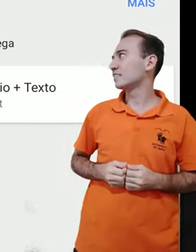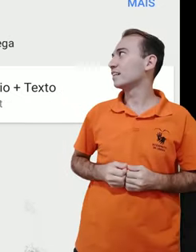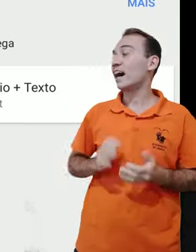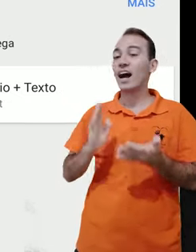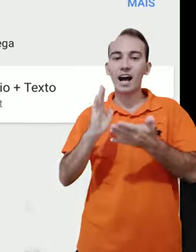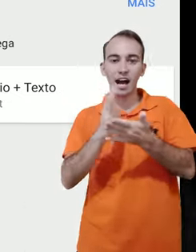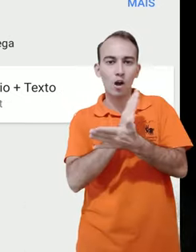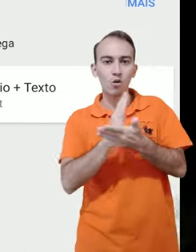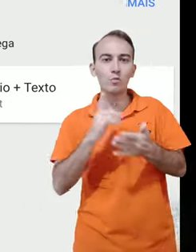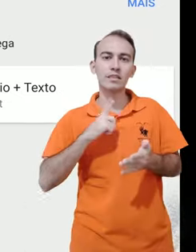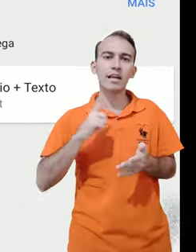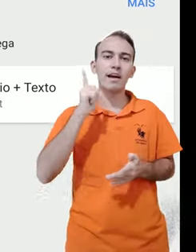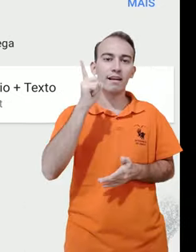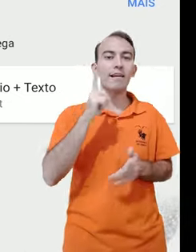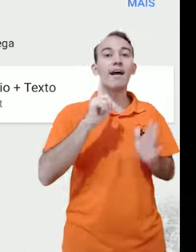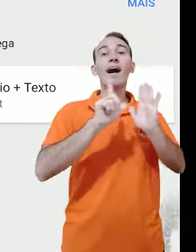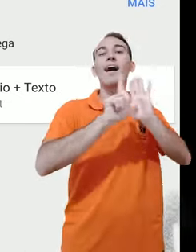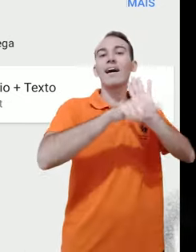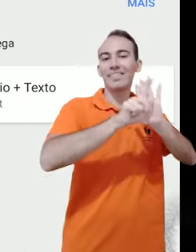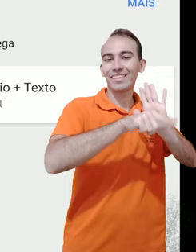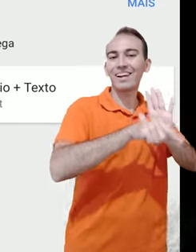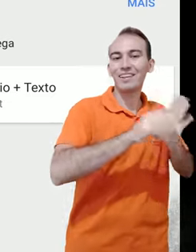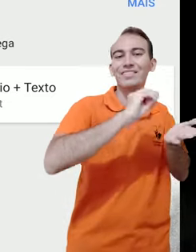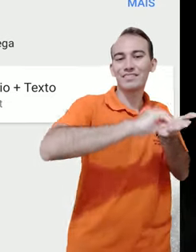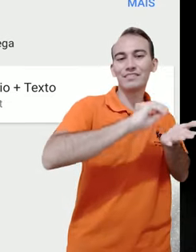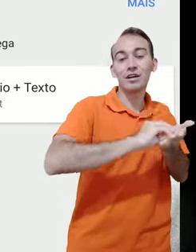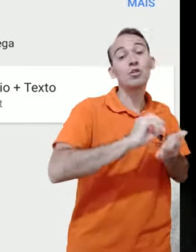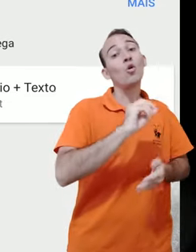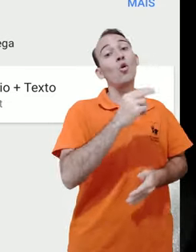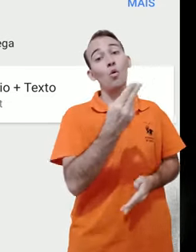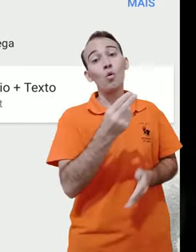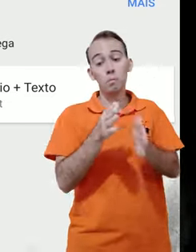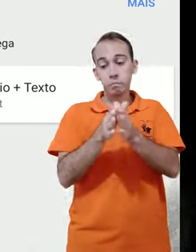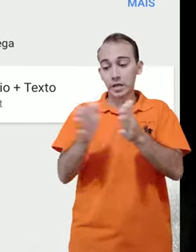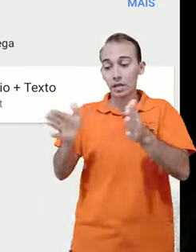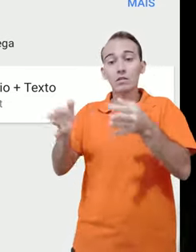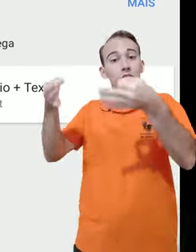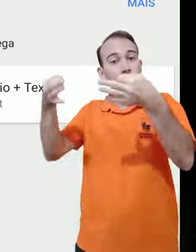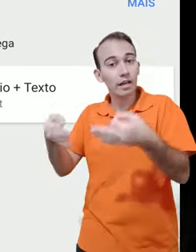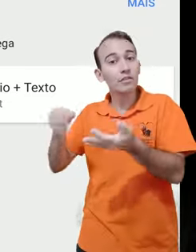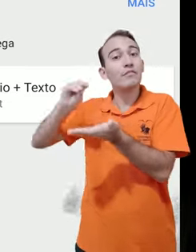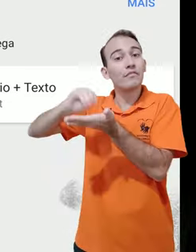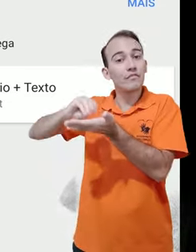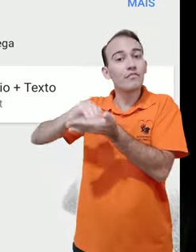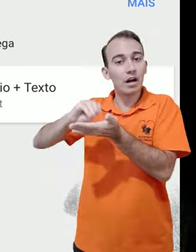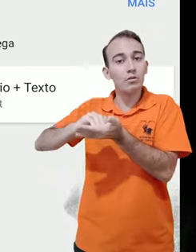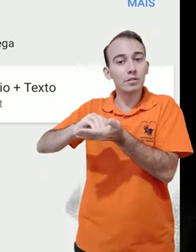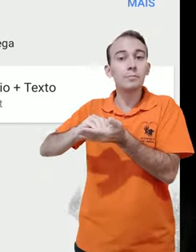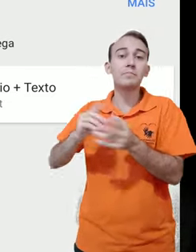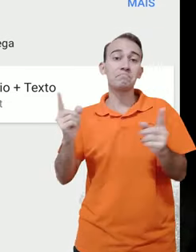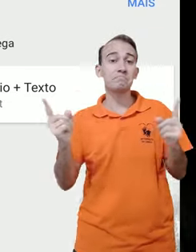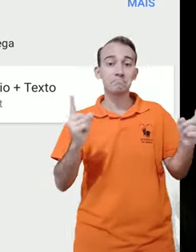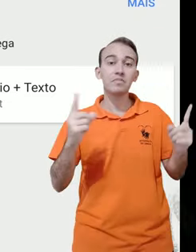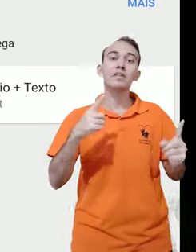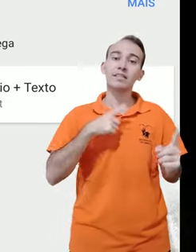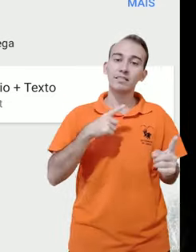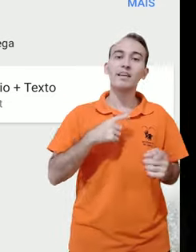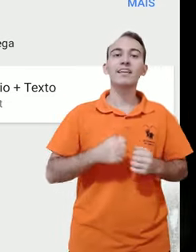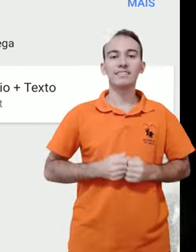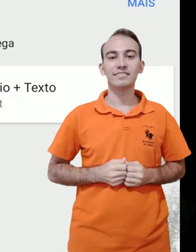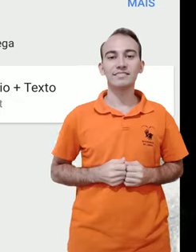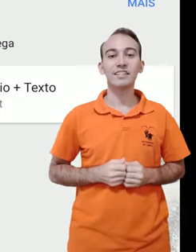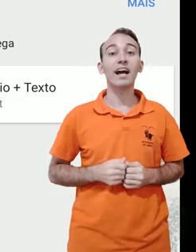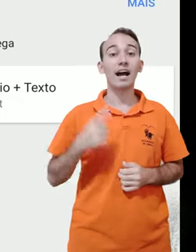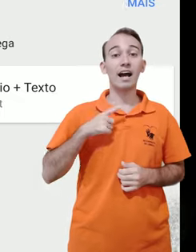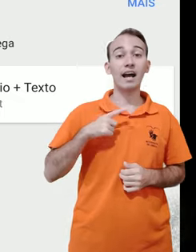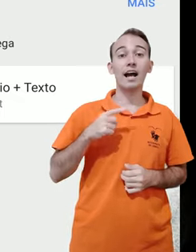foram realizadas é importante salientar aqui né sabe a pendência aparece em todas atividades atrasadas com atividades que permanecem